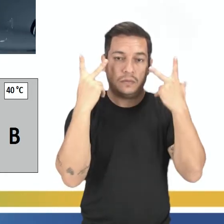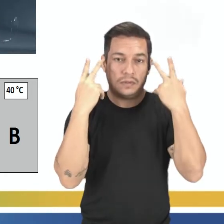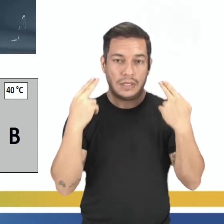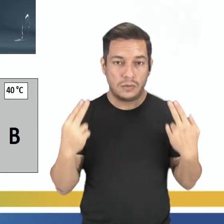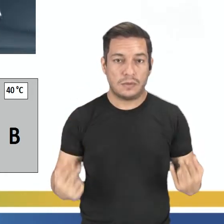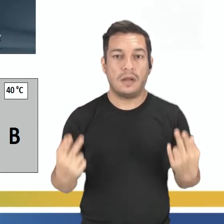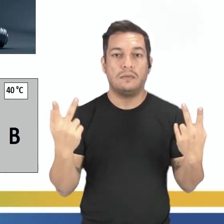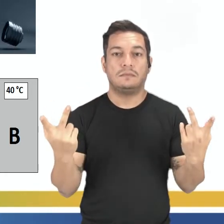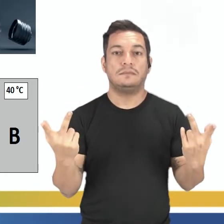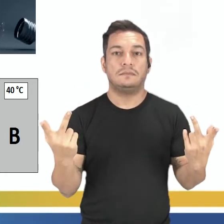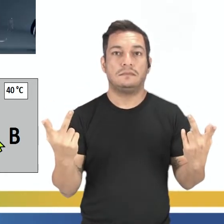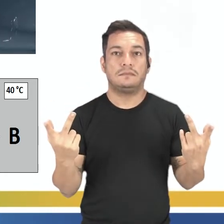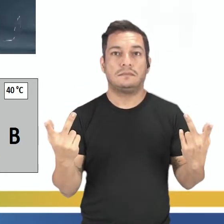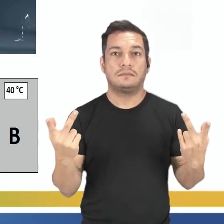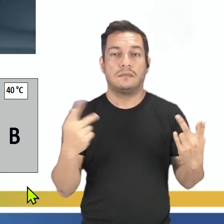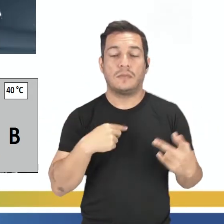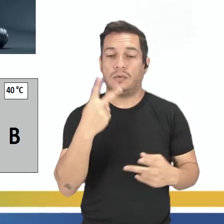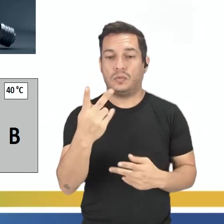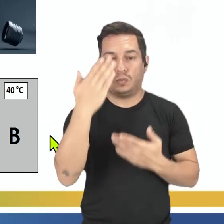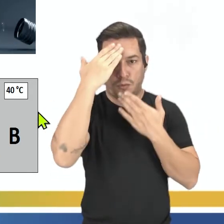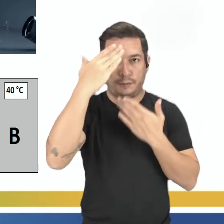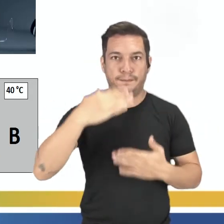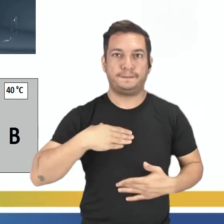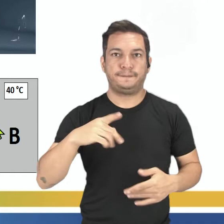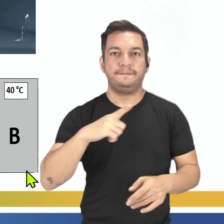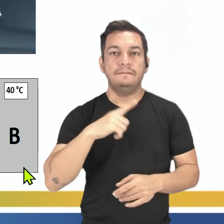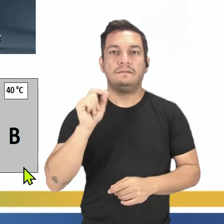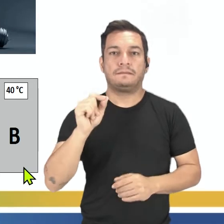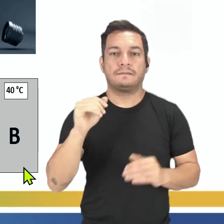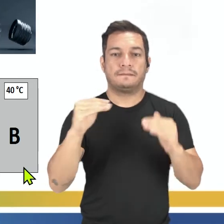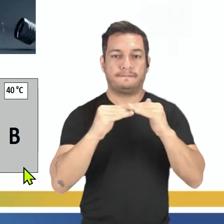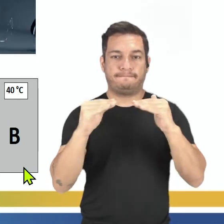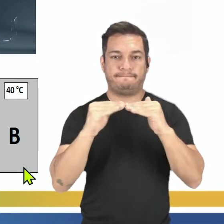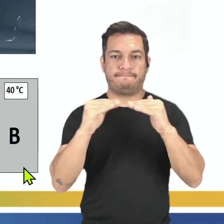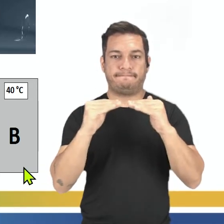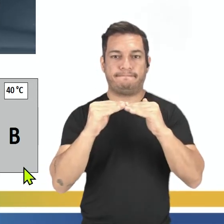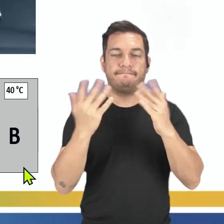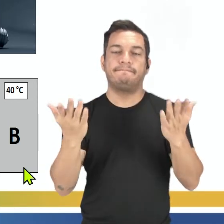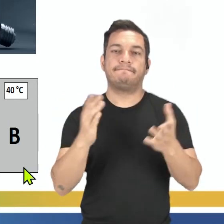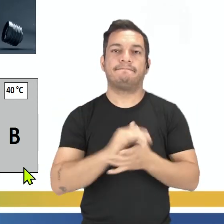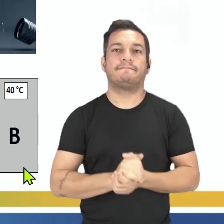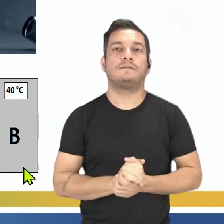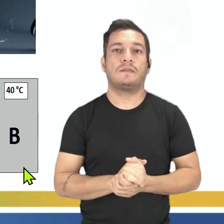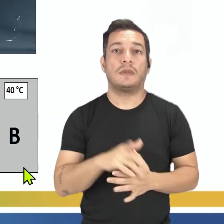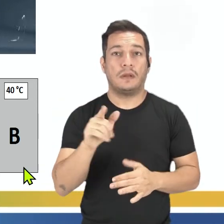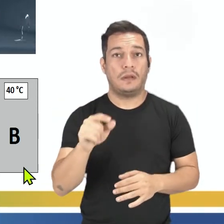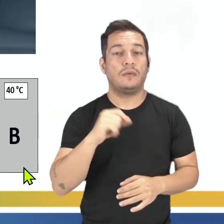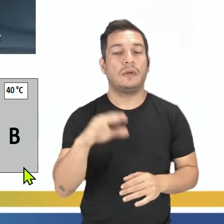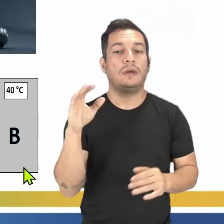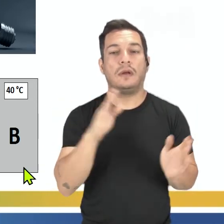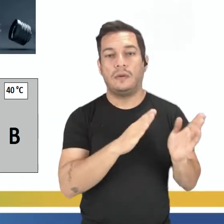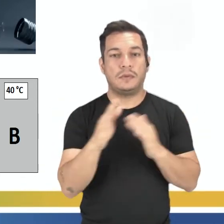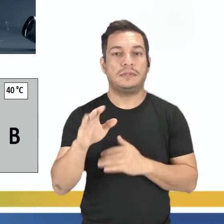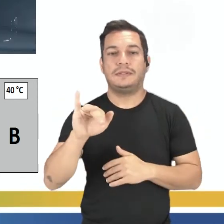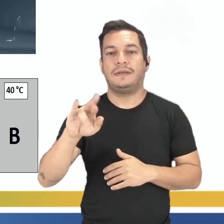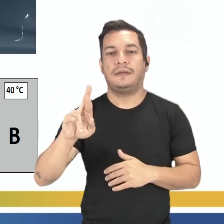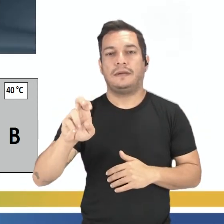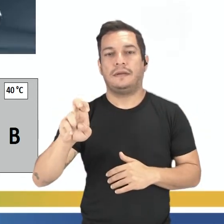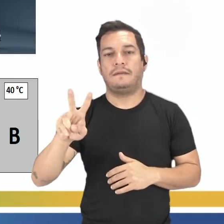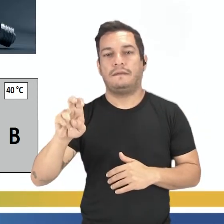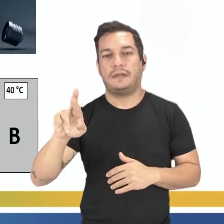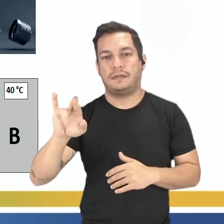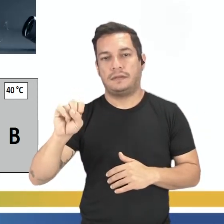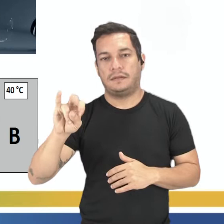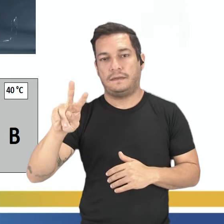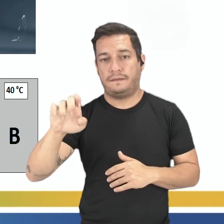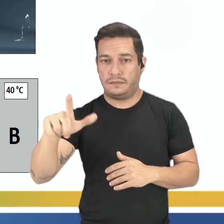maneira, esses dois corpos saiam dessa condição de equilíbrio térmico, certo? Então, esse também é um processo irreversível. Tá